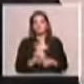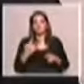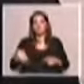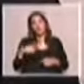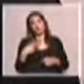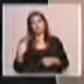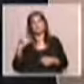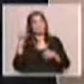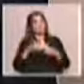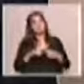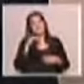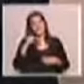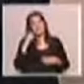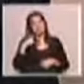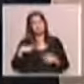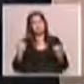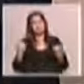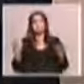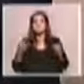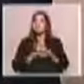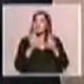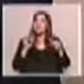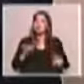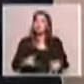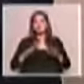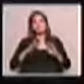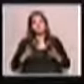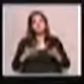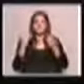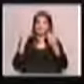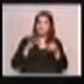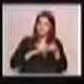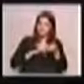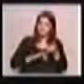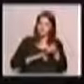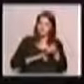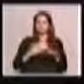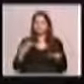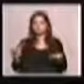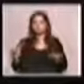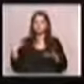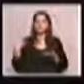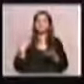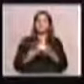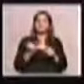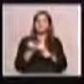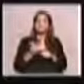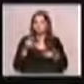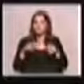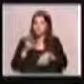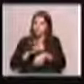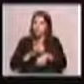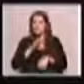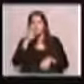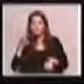parceiros, trazemos sempre que necessário. É claro que hoje teríamos necessariamente que dar não só os parabéns à associação, que tem vindo a trabalhar com os doentes, com as